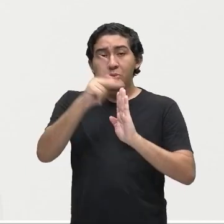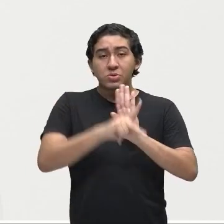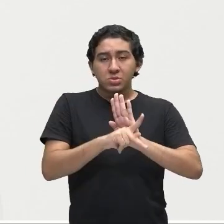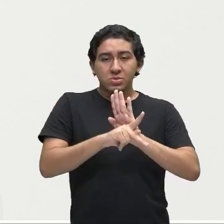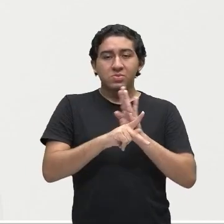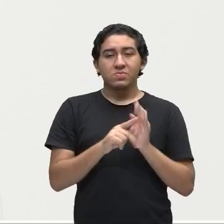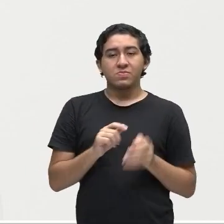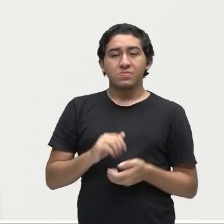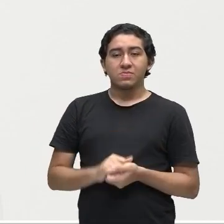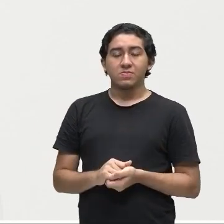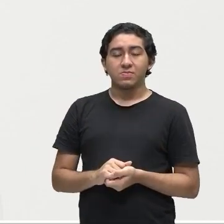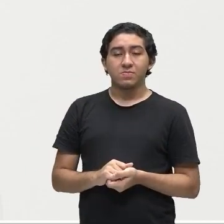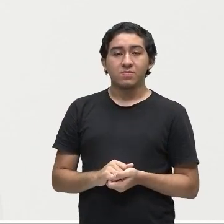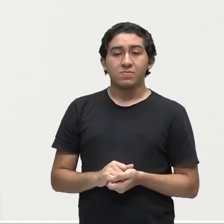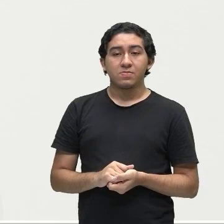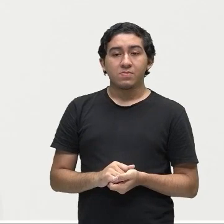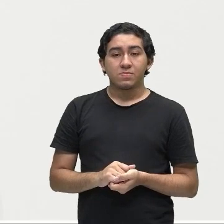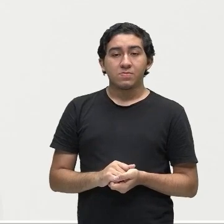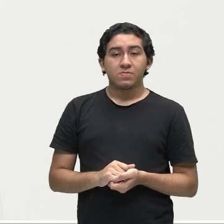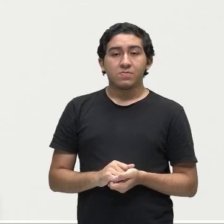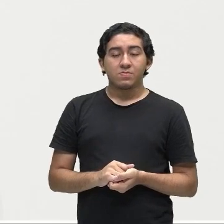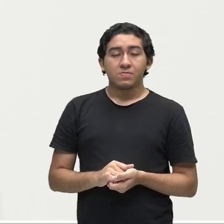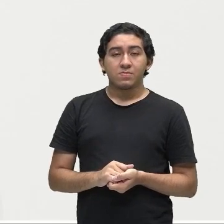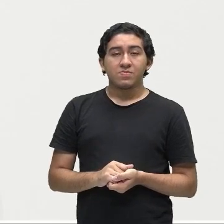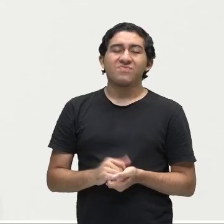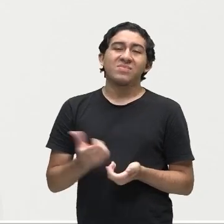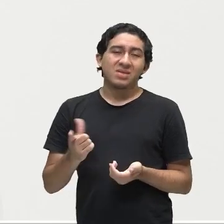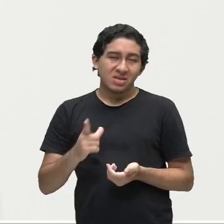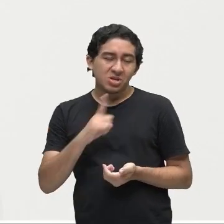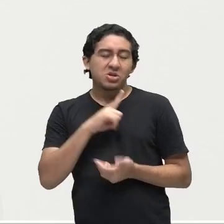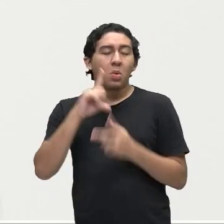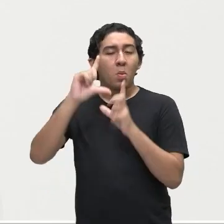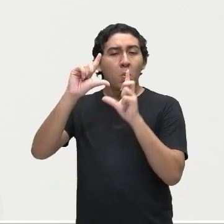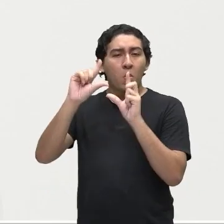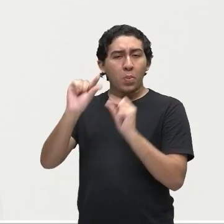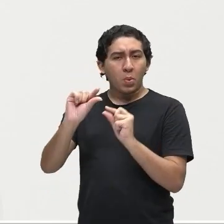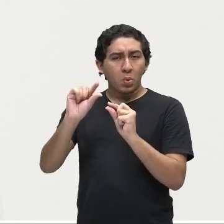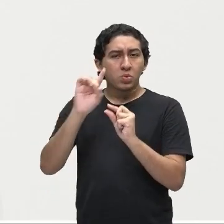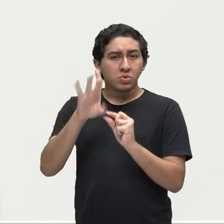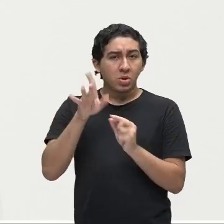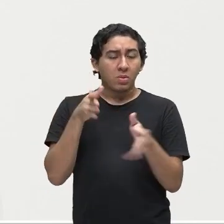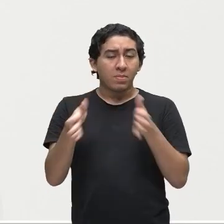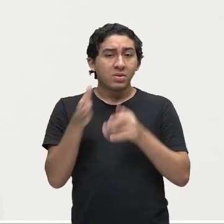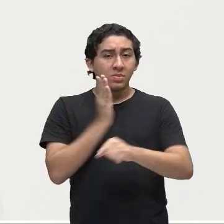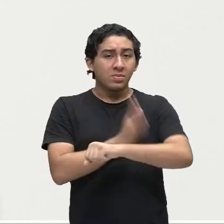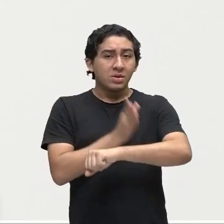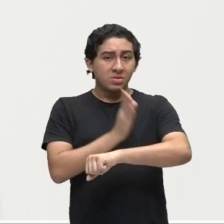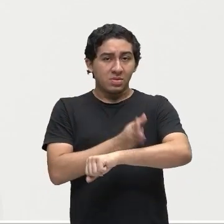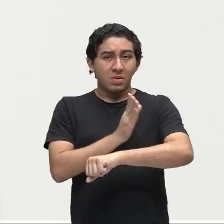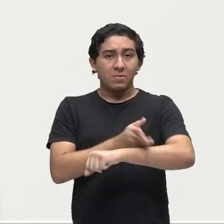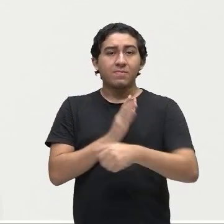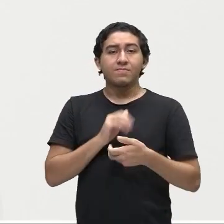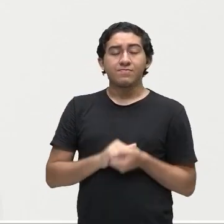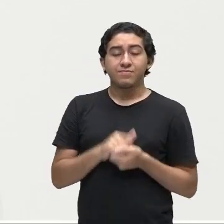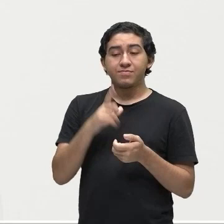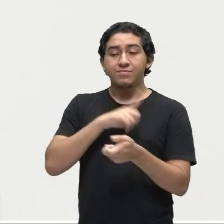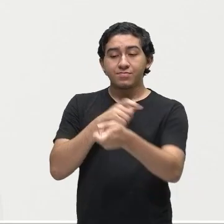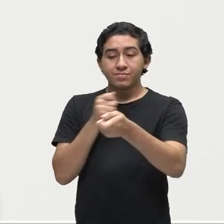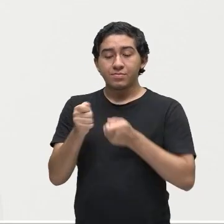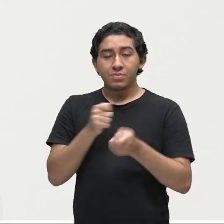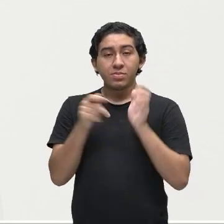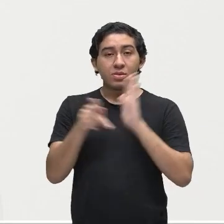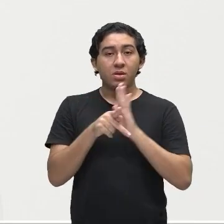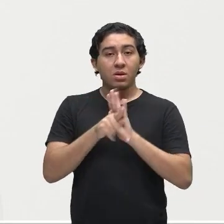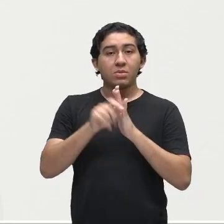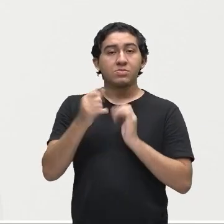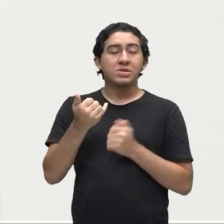Então, as rotas comerciais eram bem limitadas ainda durante este período, sendo controlada aí por